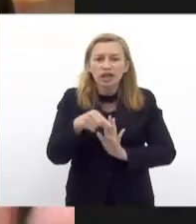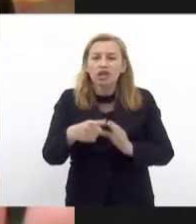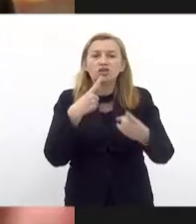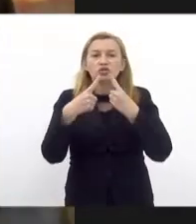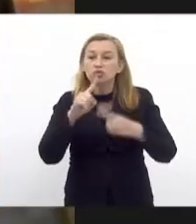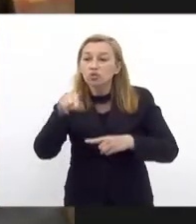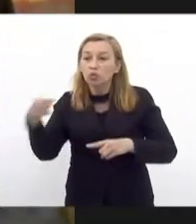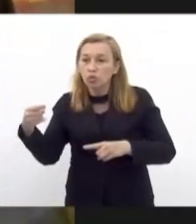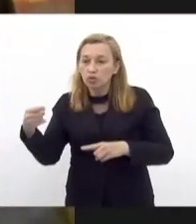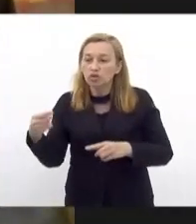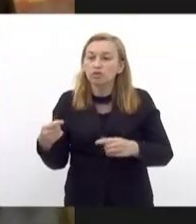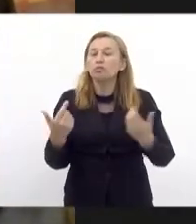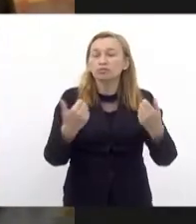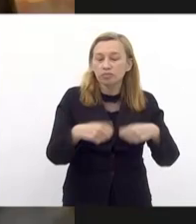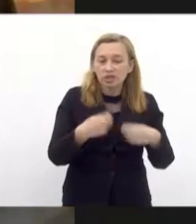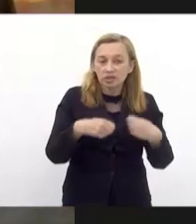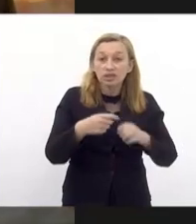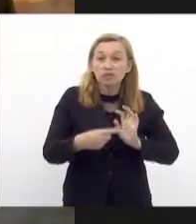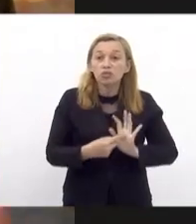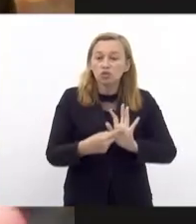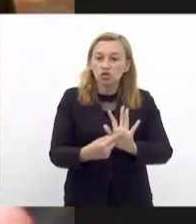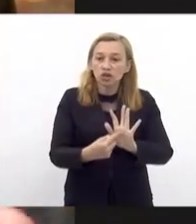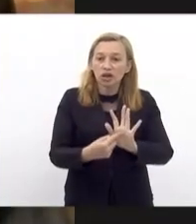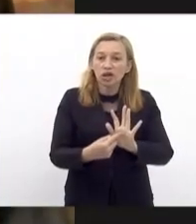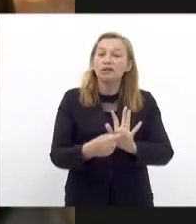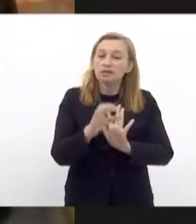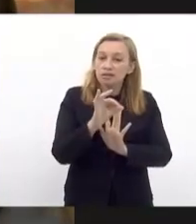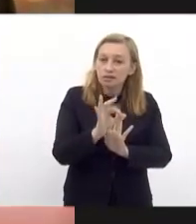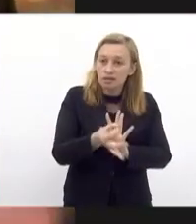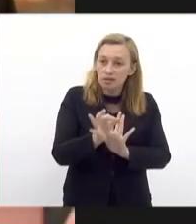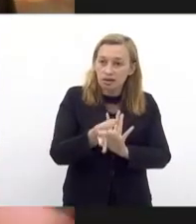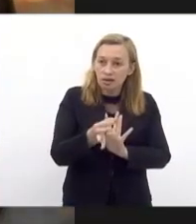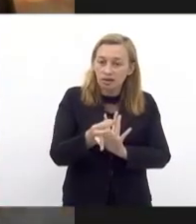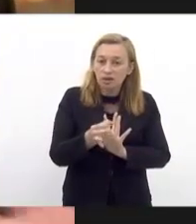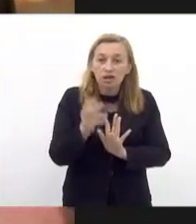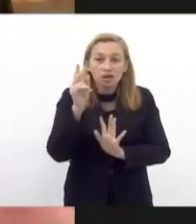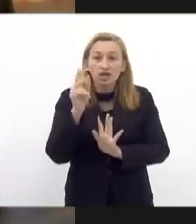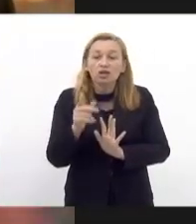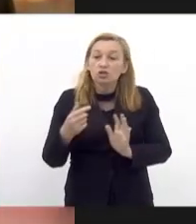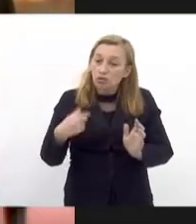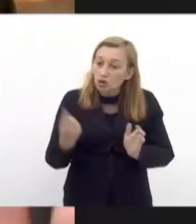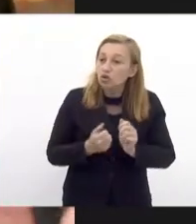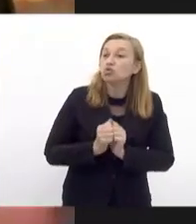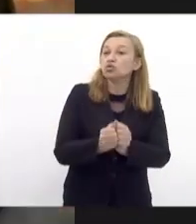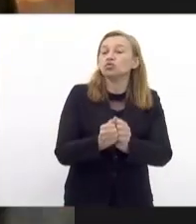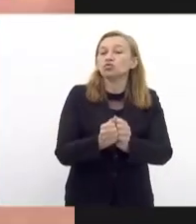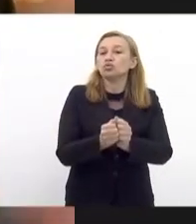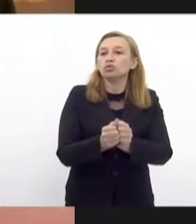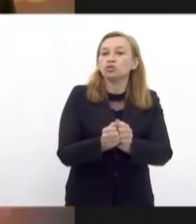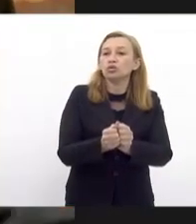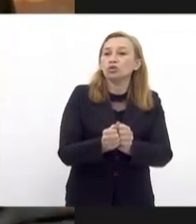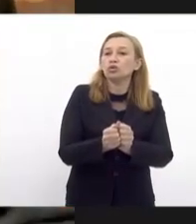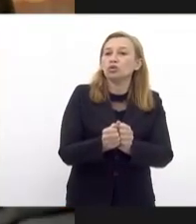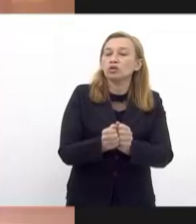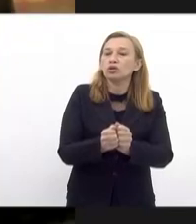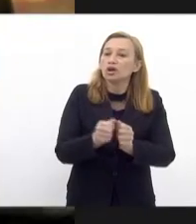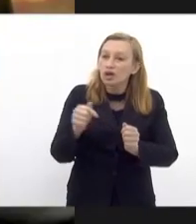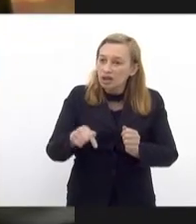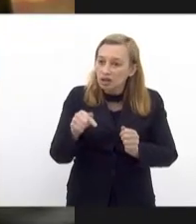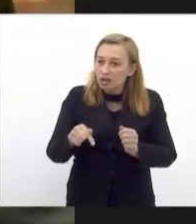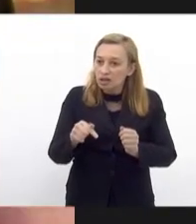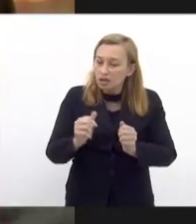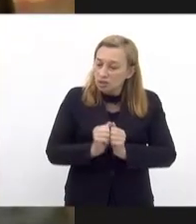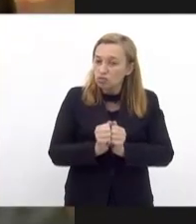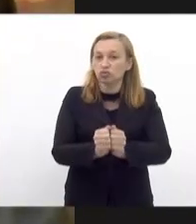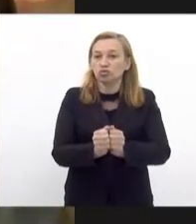discussão é outra. Eu acho que a gente precisa demonstrar muito que com aquela história. Estamos juntos, todo mundo aqui. Tá? Isso aqui é uma muralha da